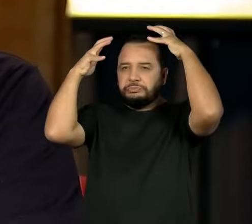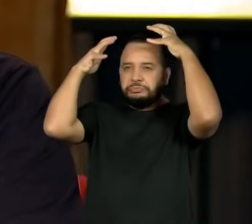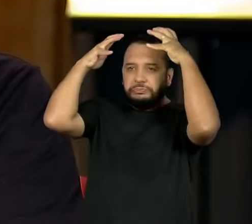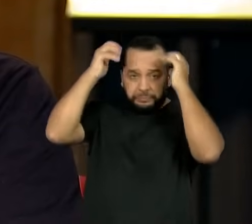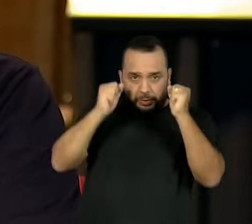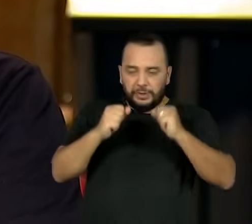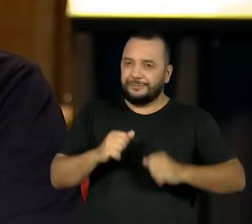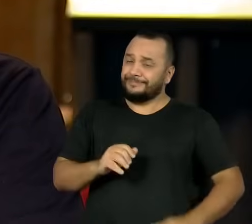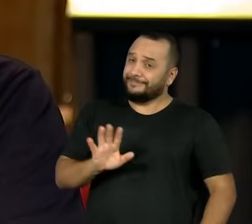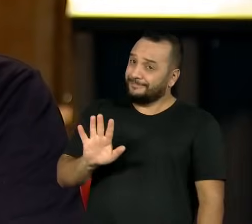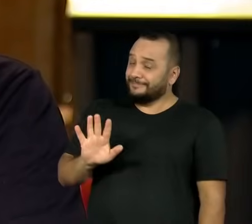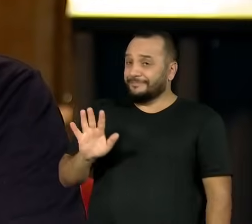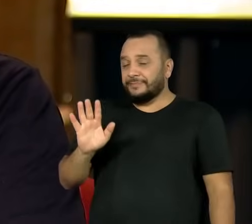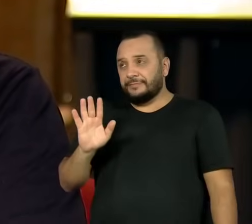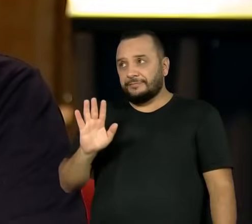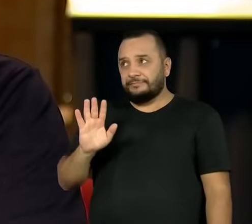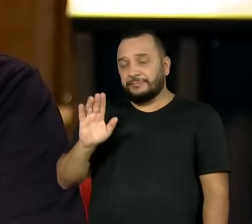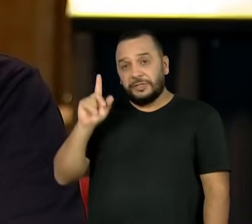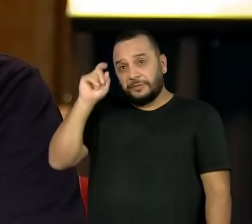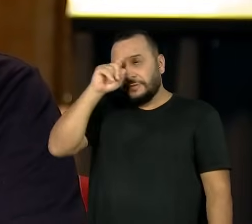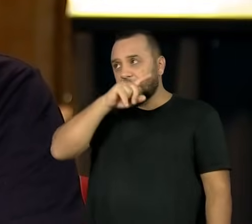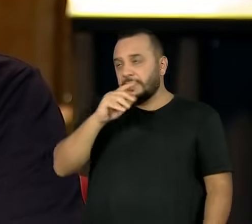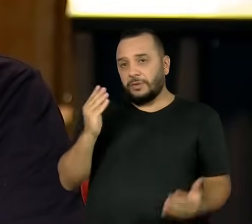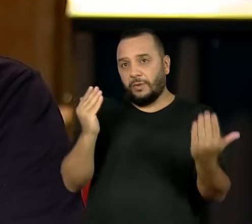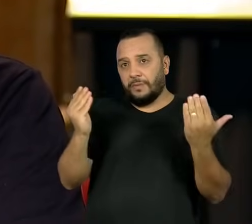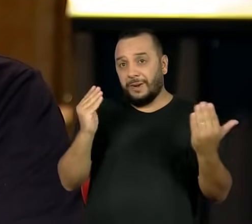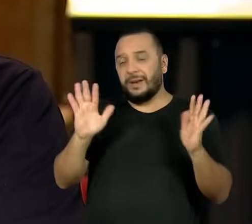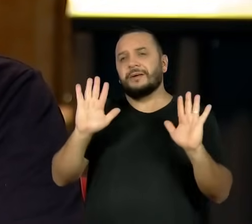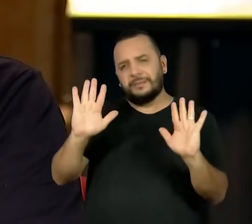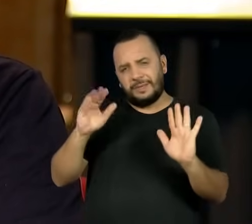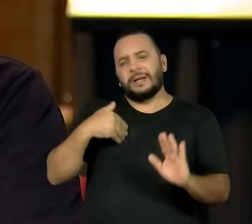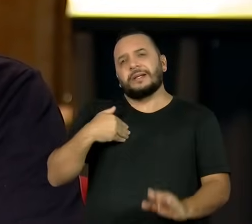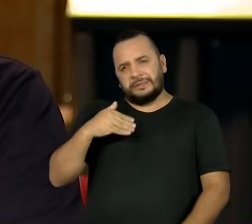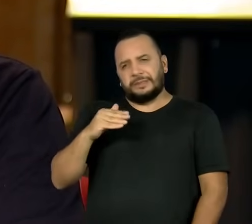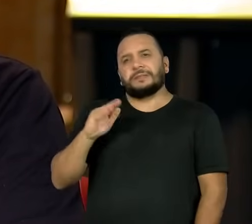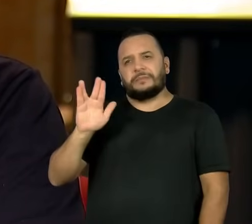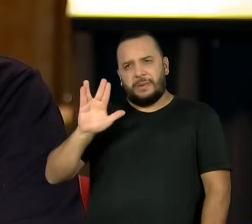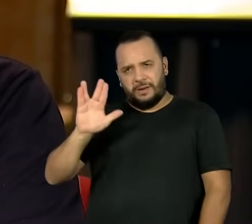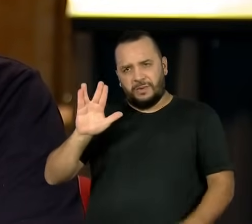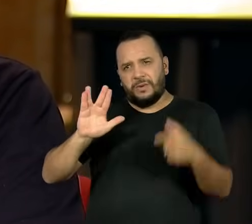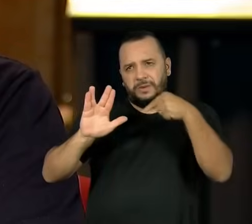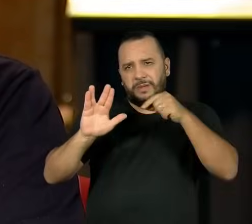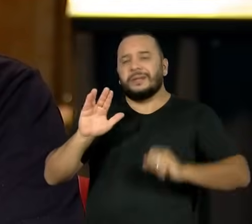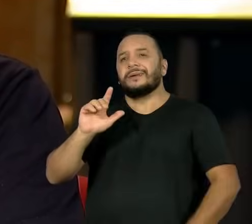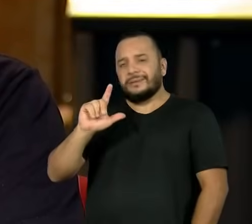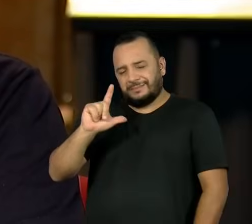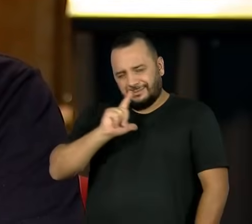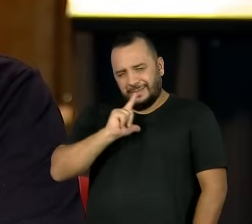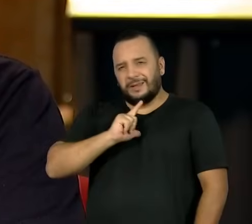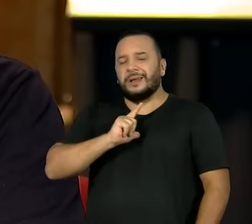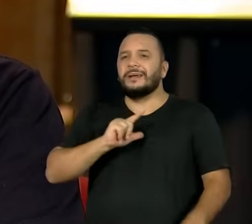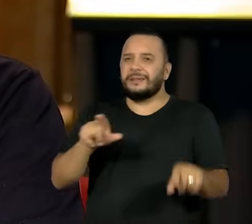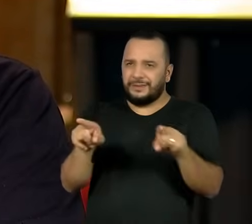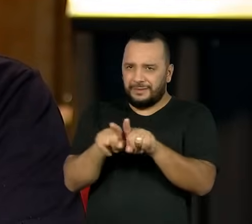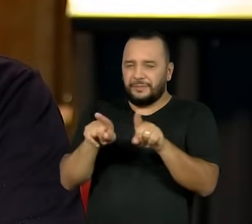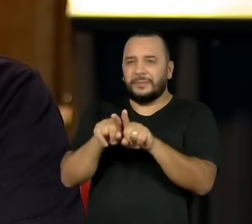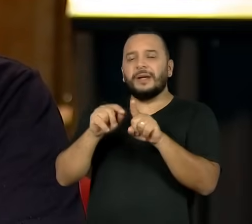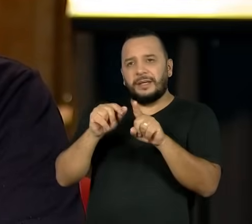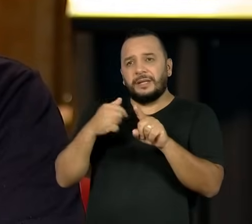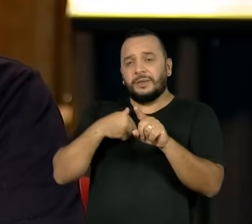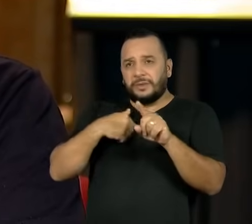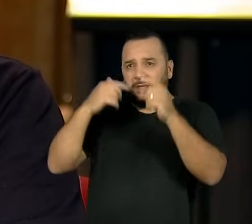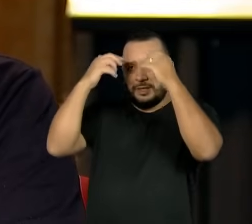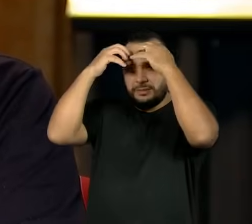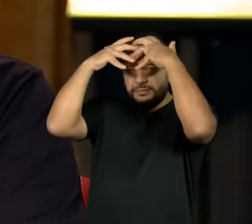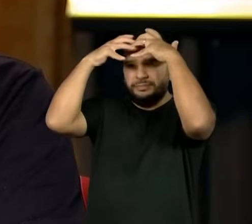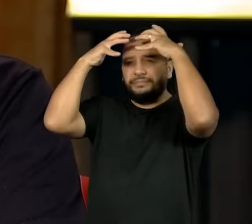essa relação, mas o que se sabe hoje é que a maconha tem uma característica de induzir surtos psicóticos